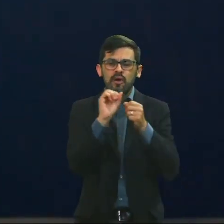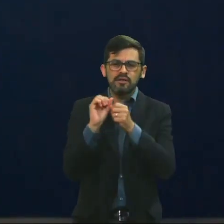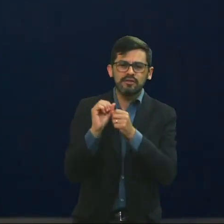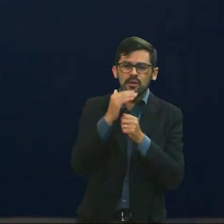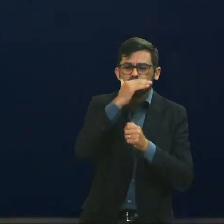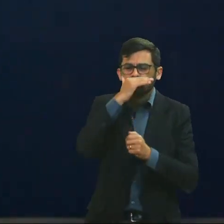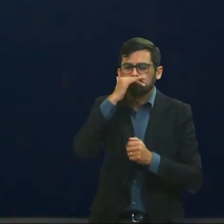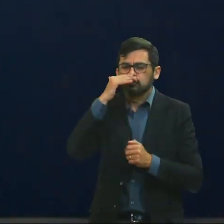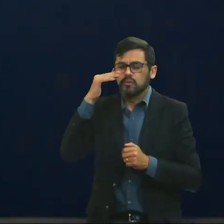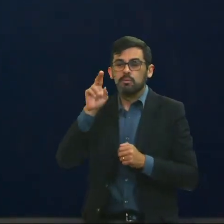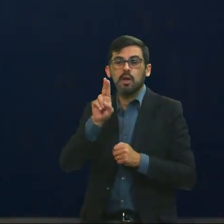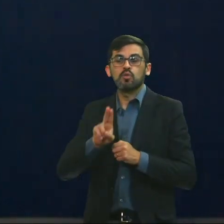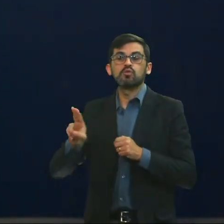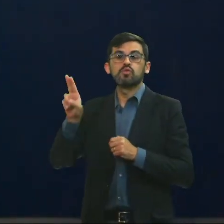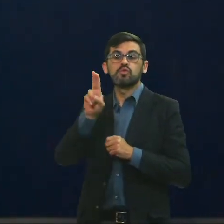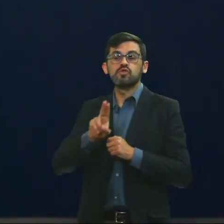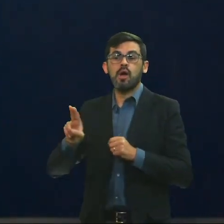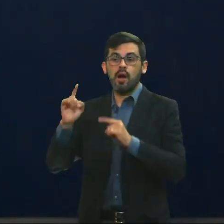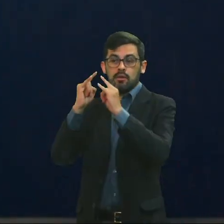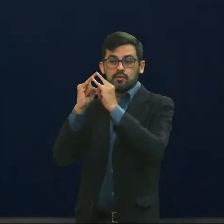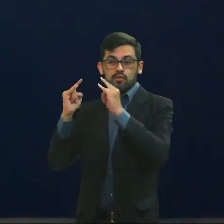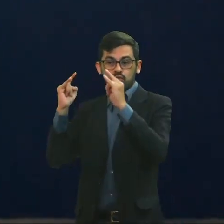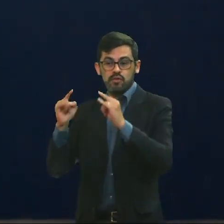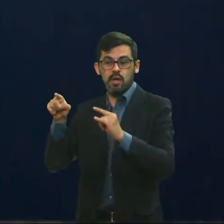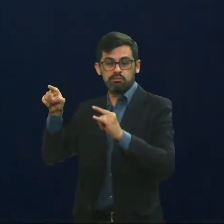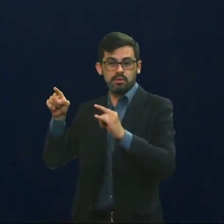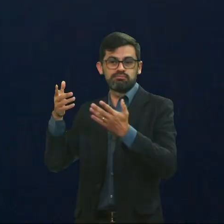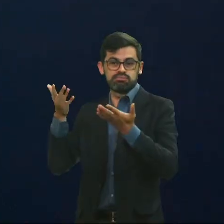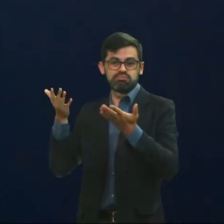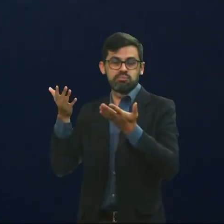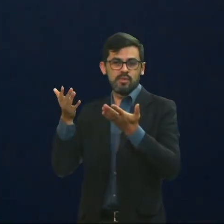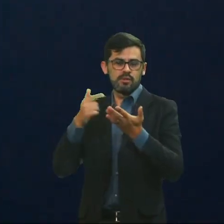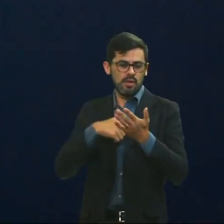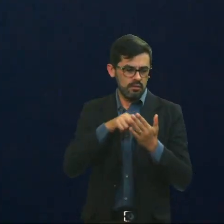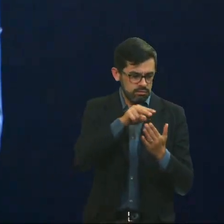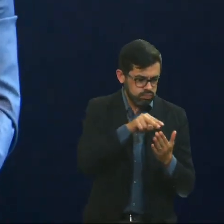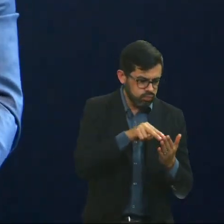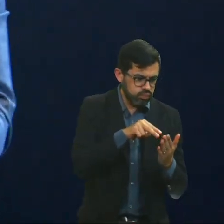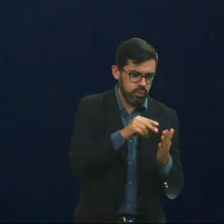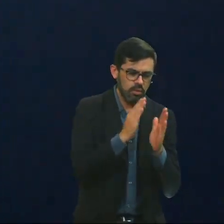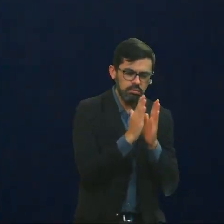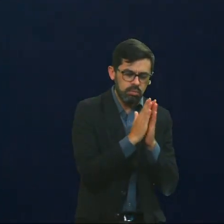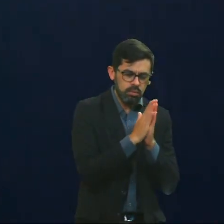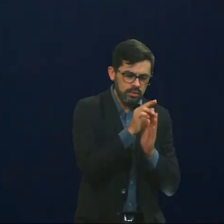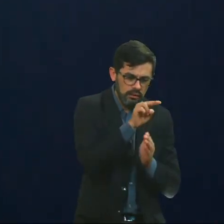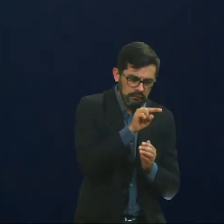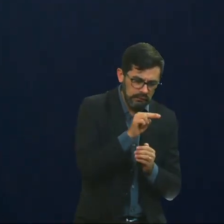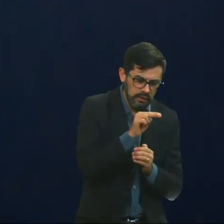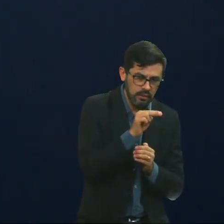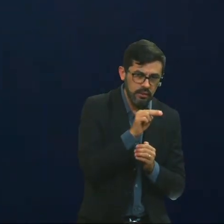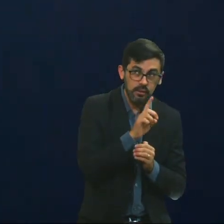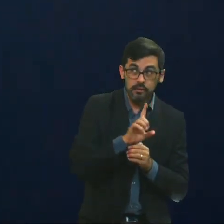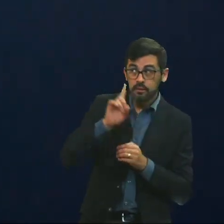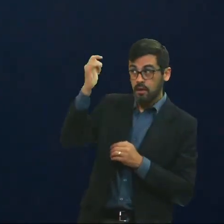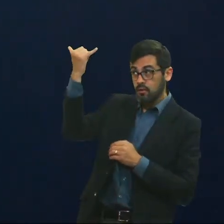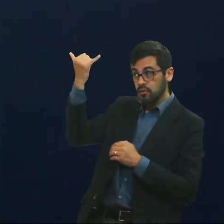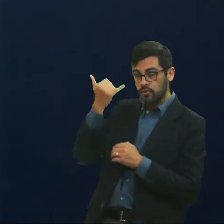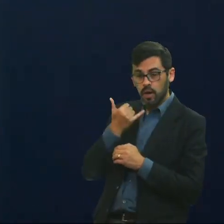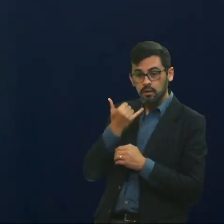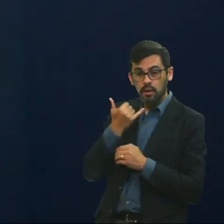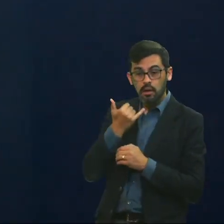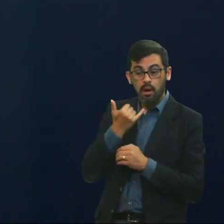que ia ser usado na casa do Senhor, no tabernáculo. E quando ele está olhando ali, Deus fala com ele, está